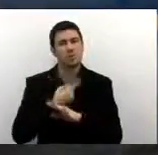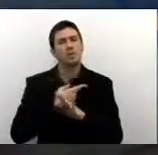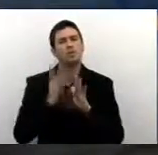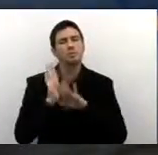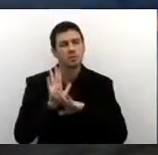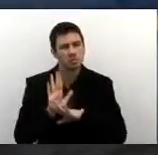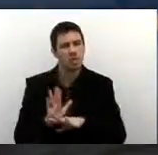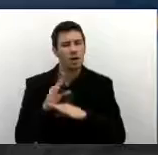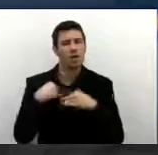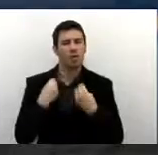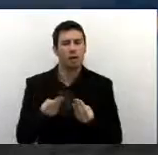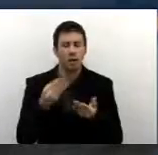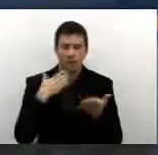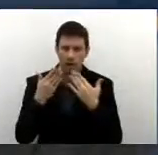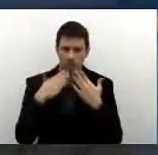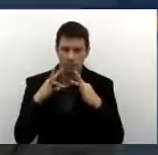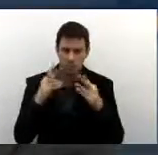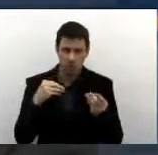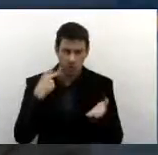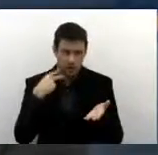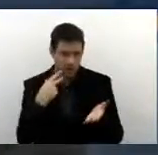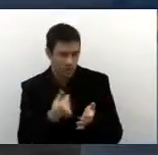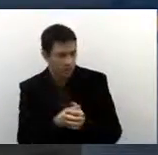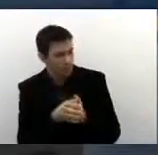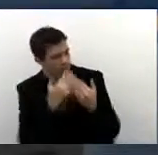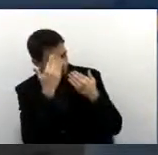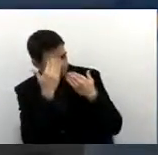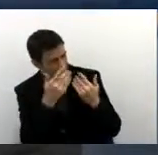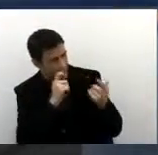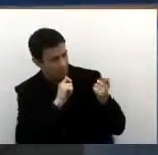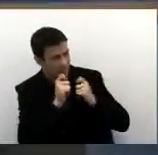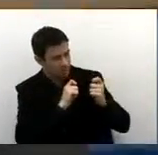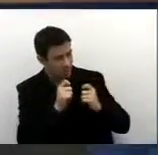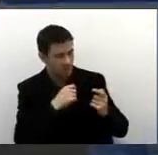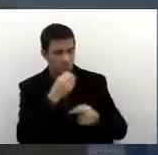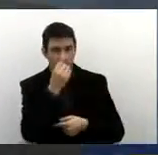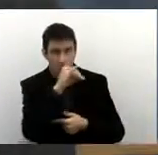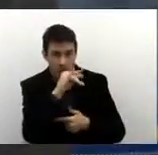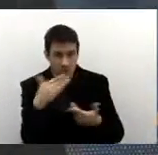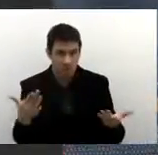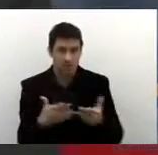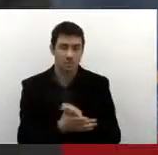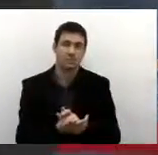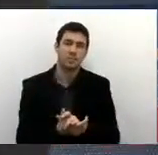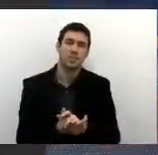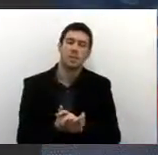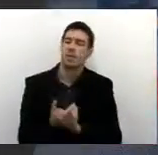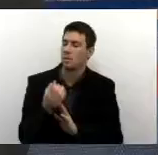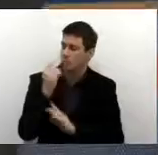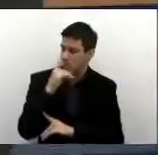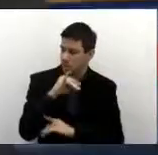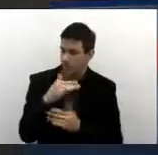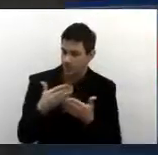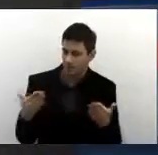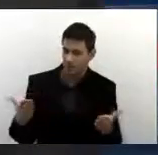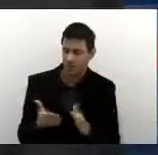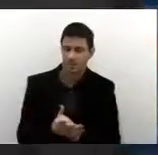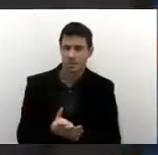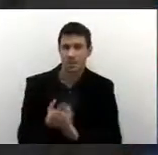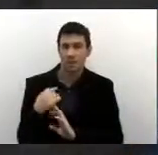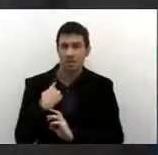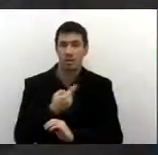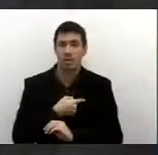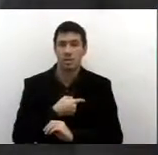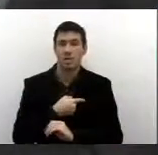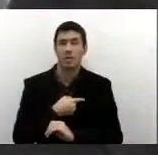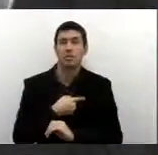todo atendimento aos nossos vereadores. Tá certo. Obrigada pela sua entrevista, boa audiência. Obrigado e um bom dia a todos. A gente